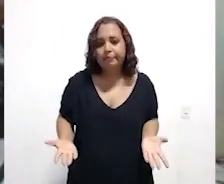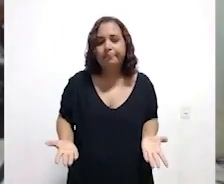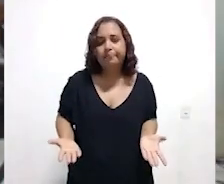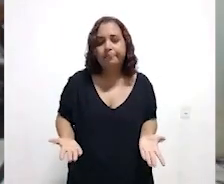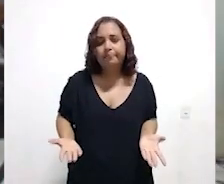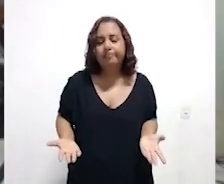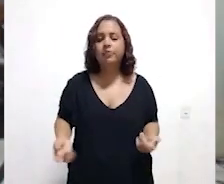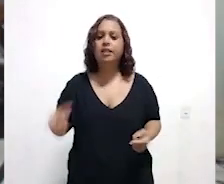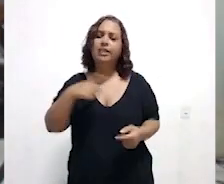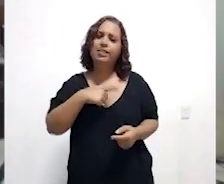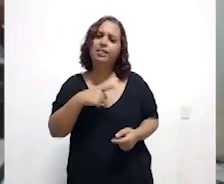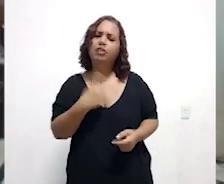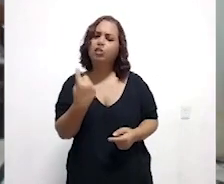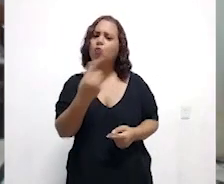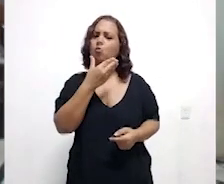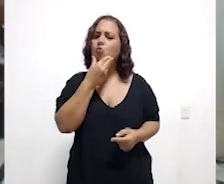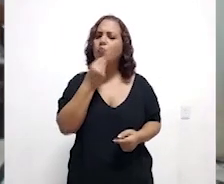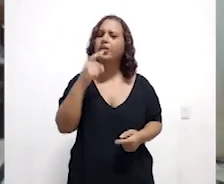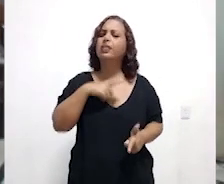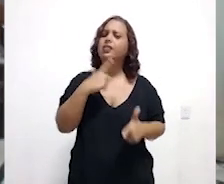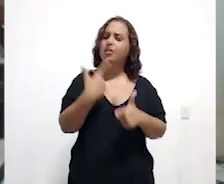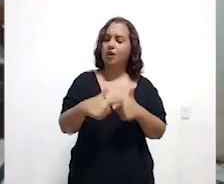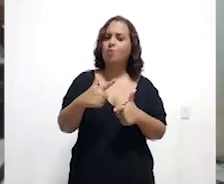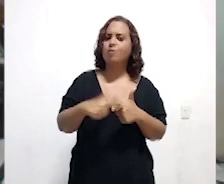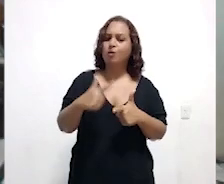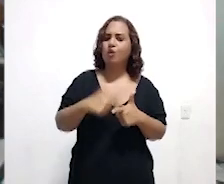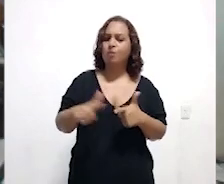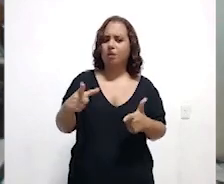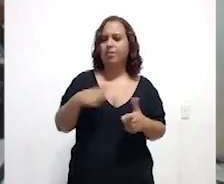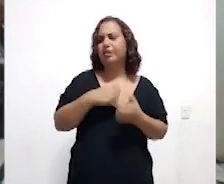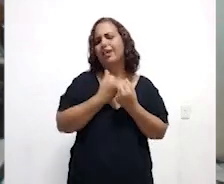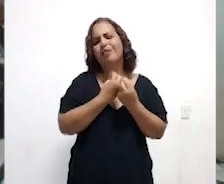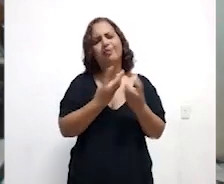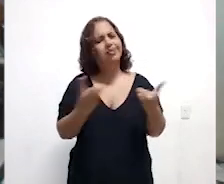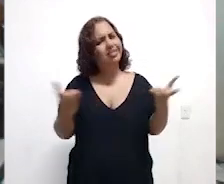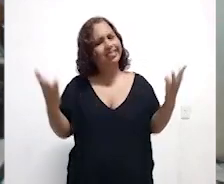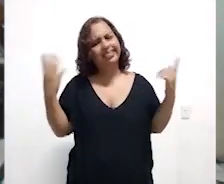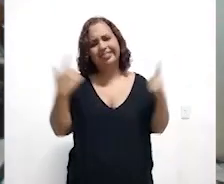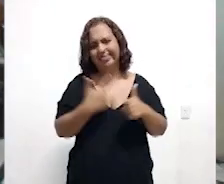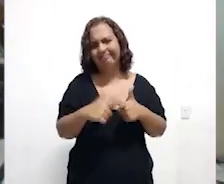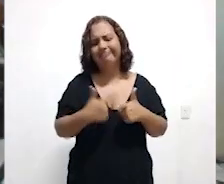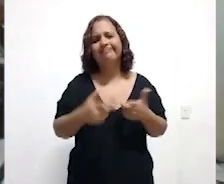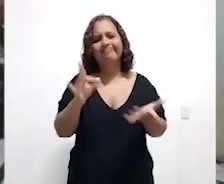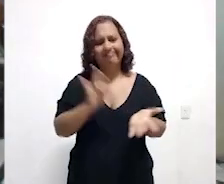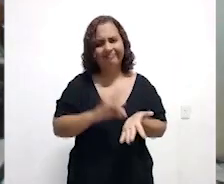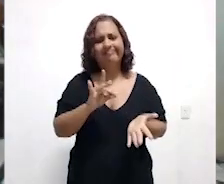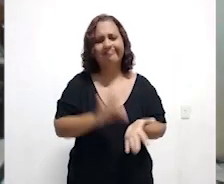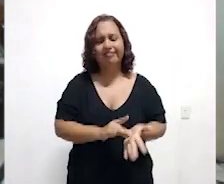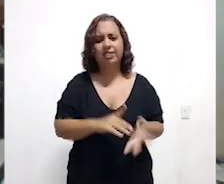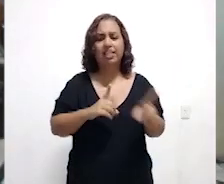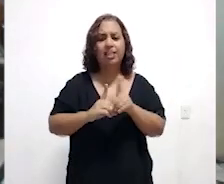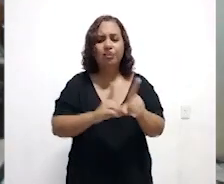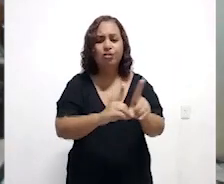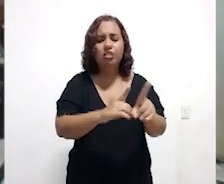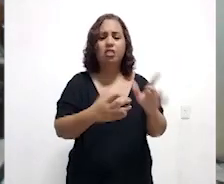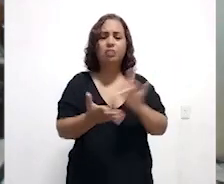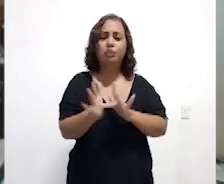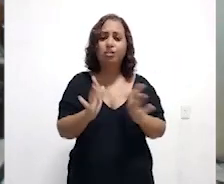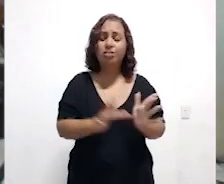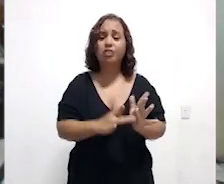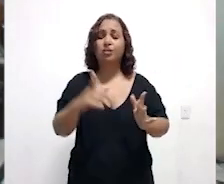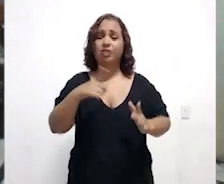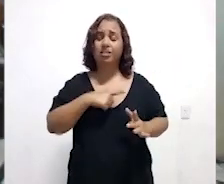Existe um homem com um problema, com vários problemas na verdade, e os discípulos de Jesus estão,